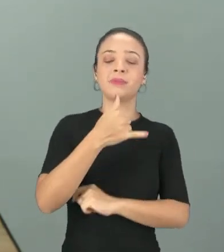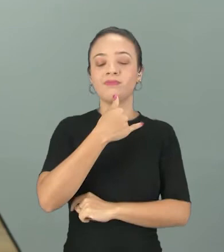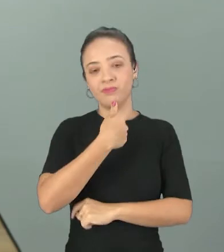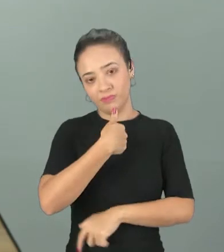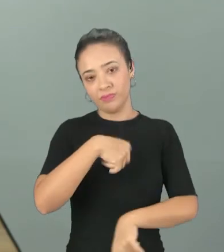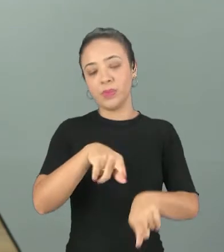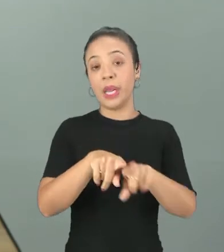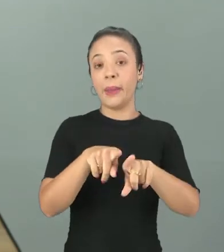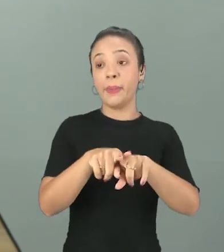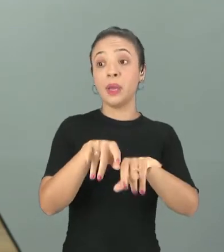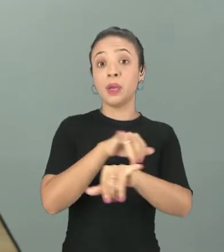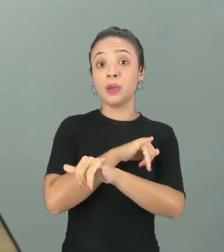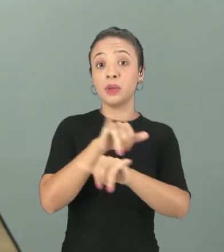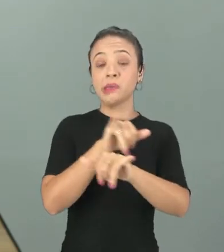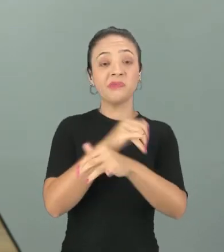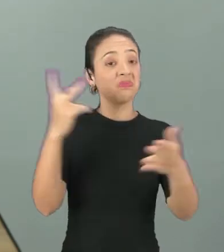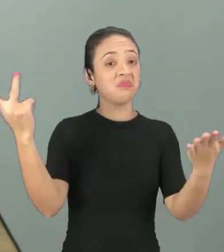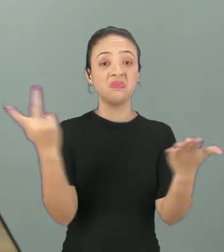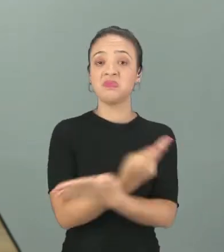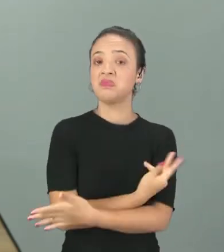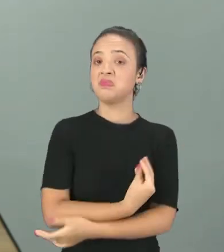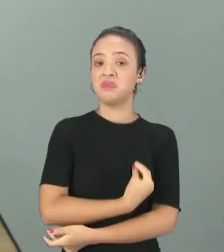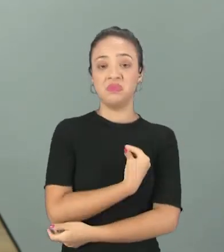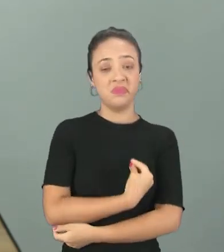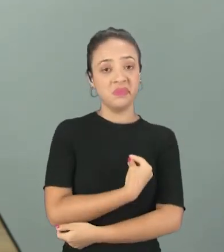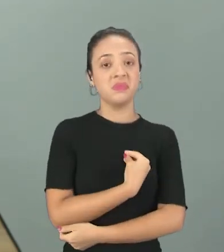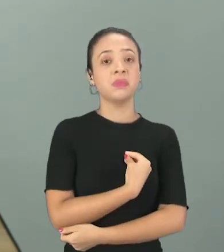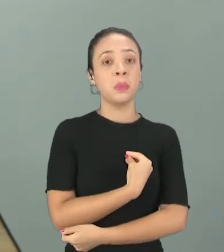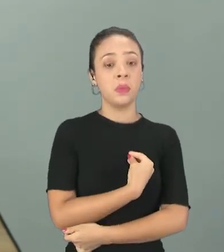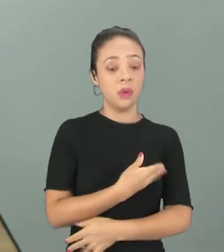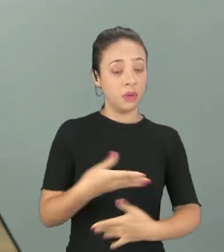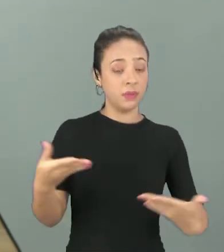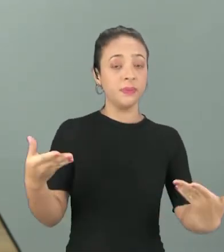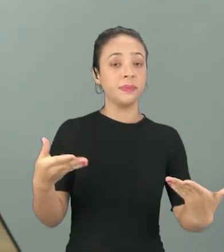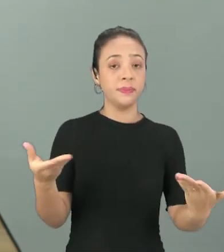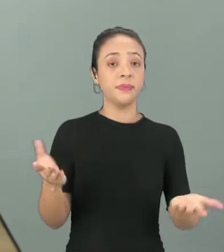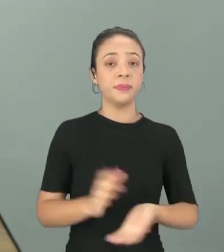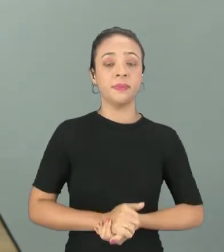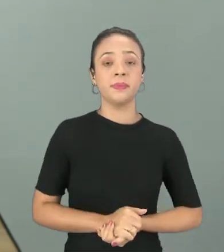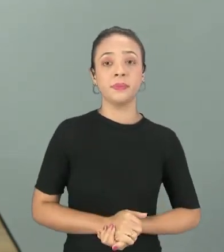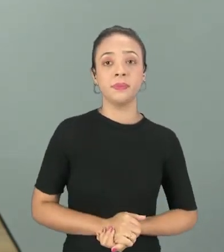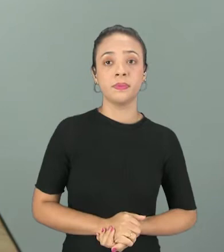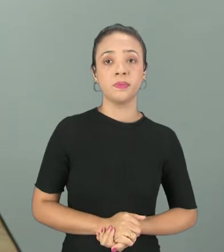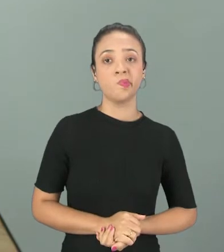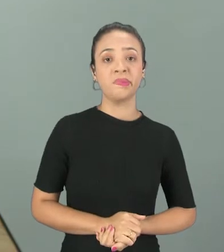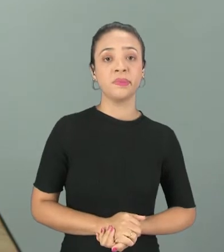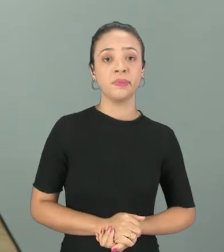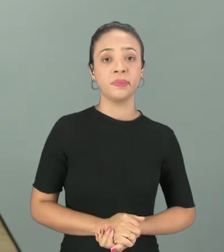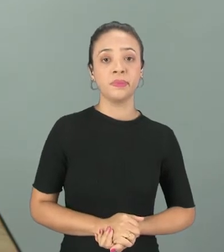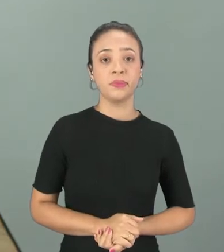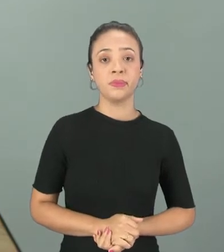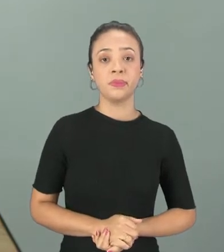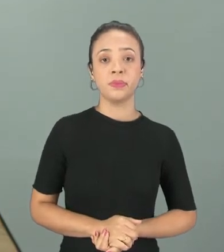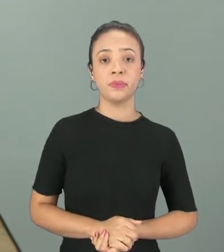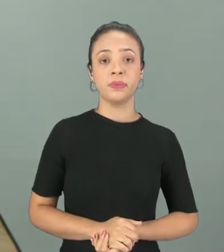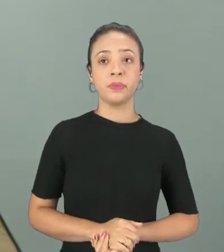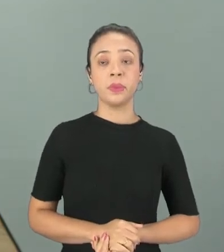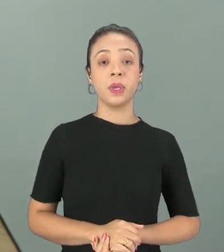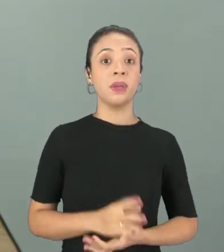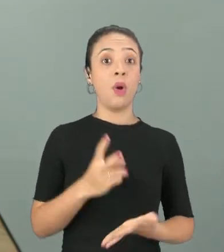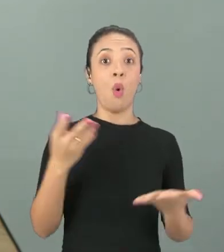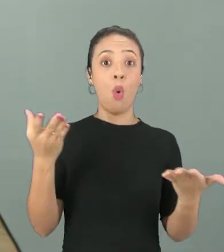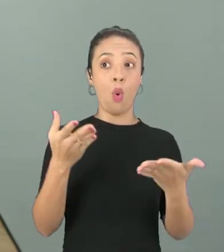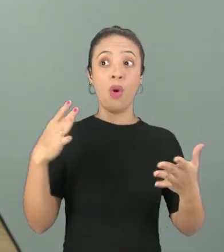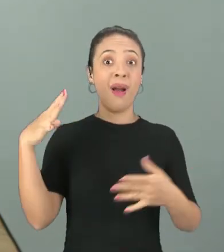e notícias de acontecimentos, né, atuais, né, que hoje em dia isso é bem